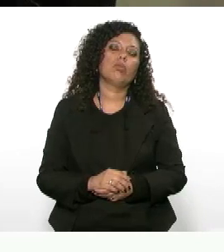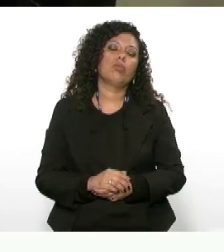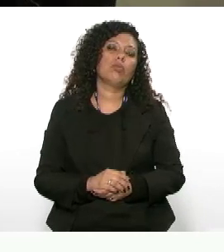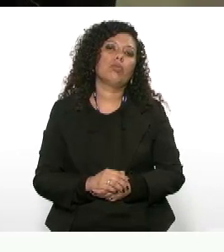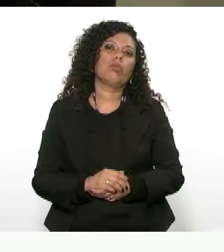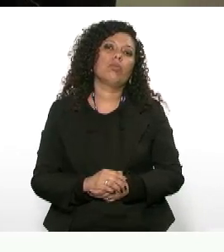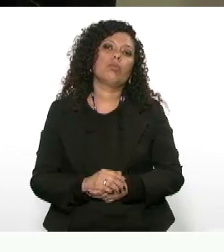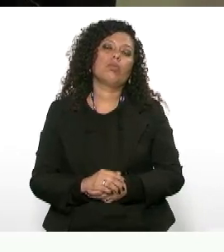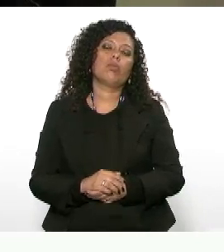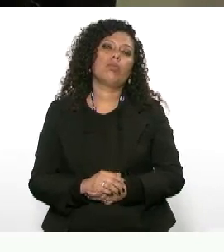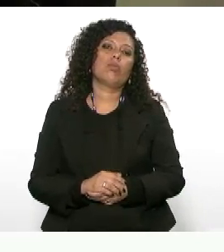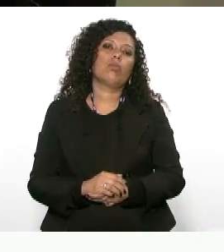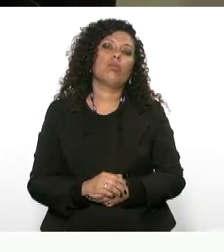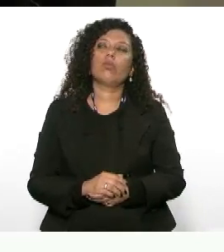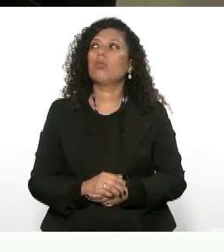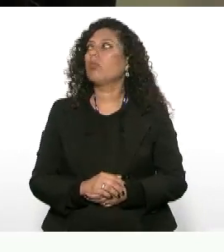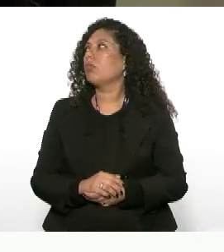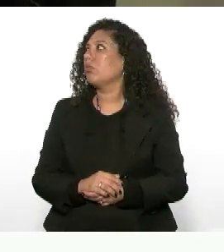lei